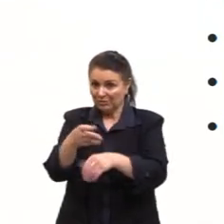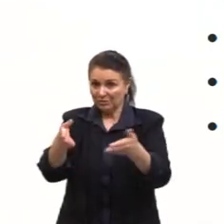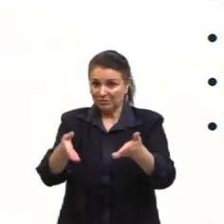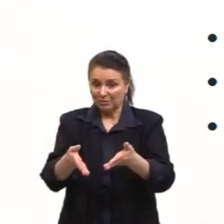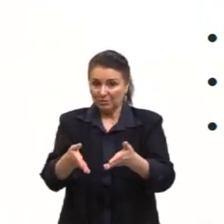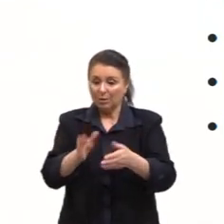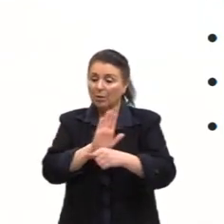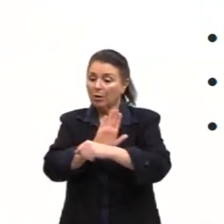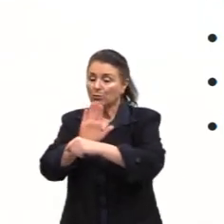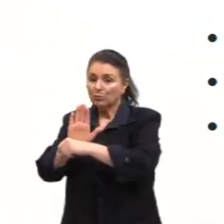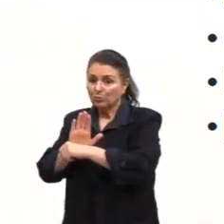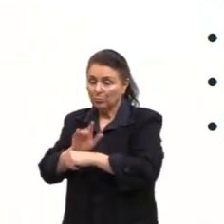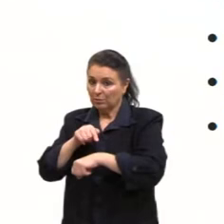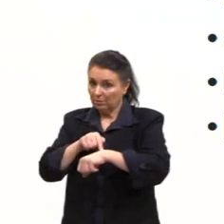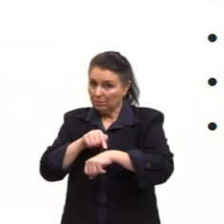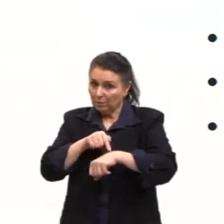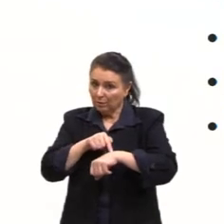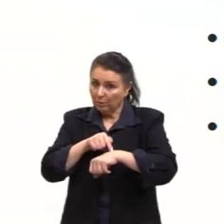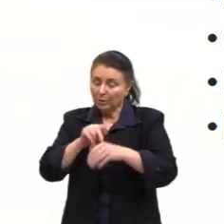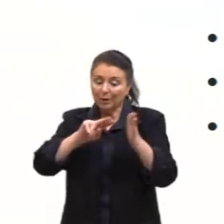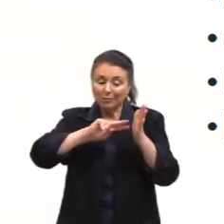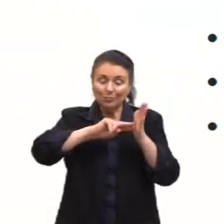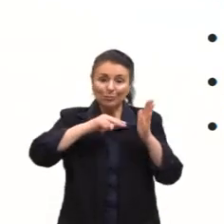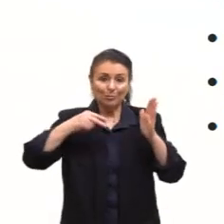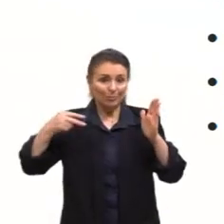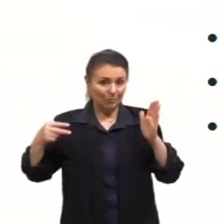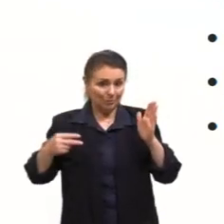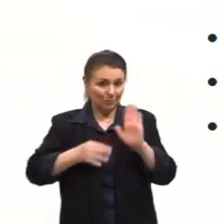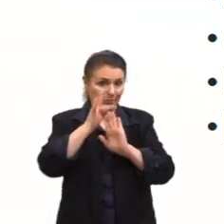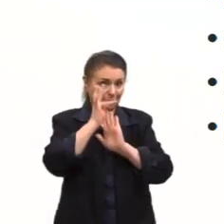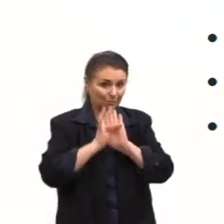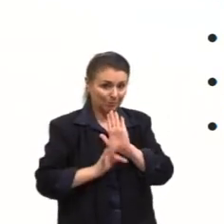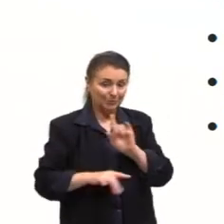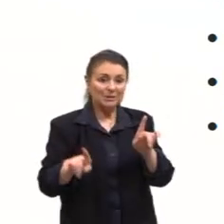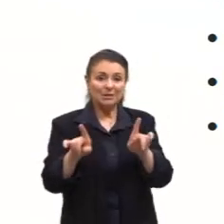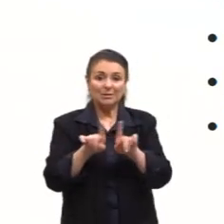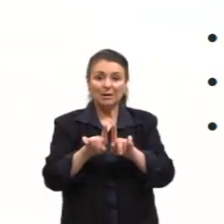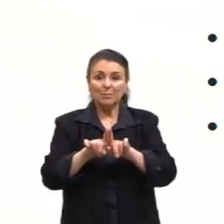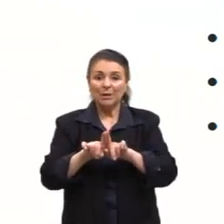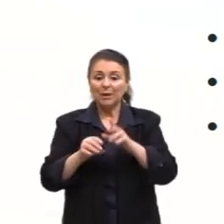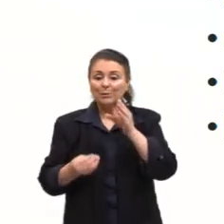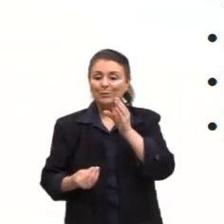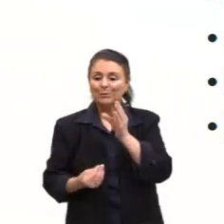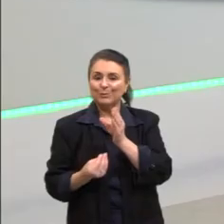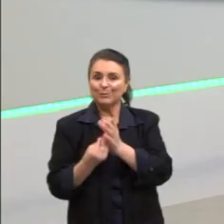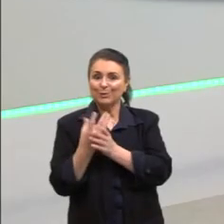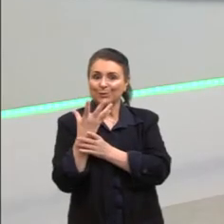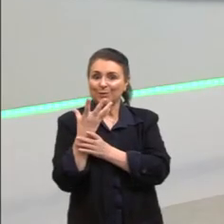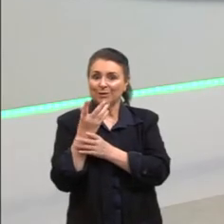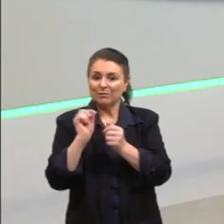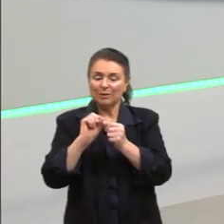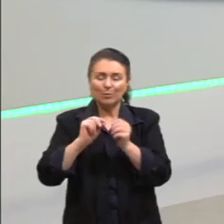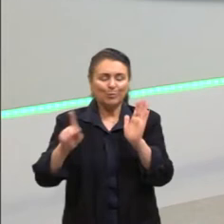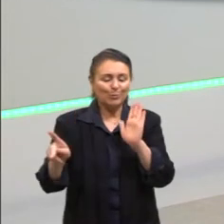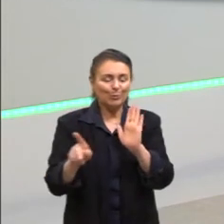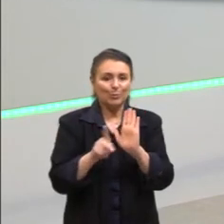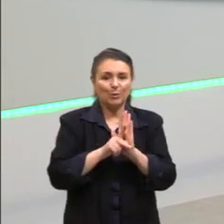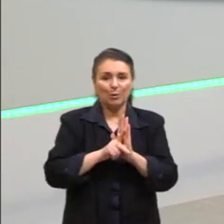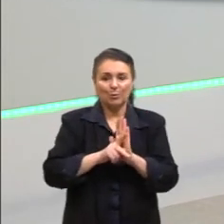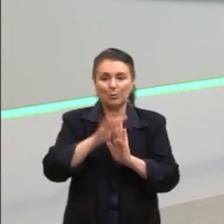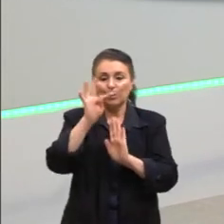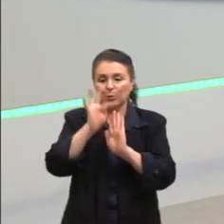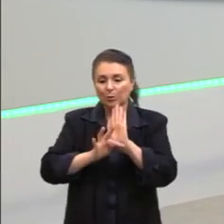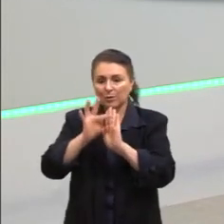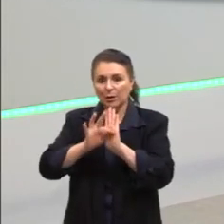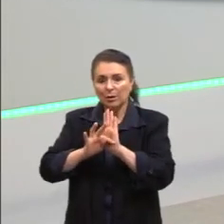que ajuda tanto na hora de interpretar os textos, quanto na hora de produzir textos, é que vocês criem